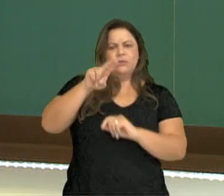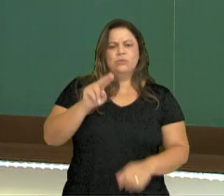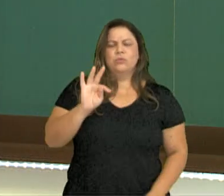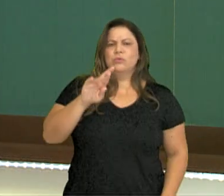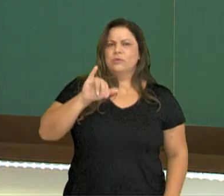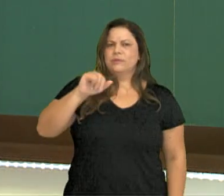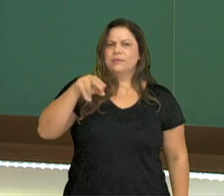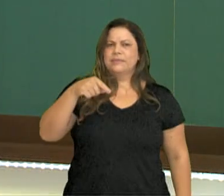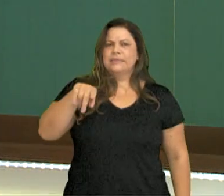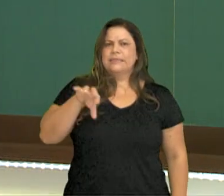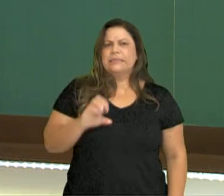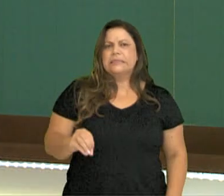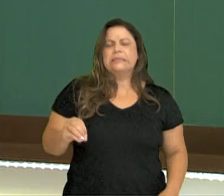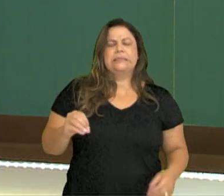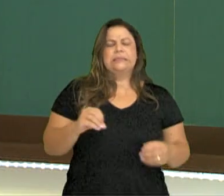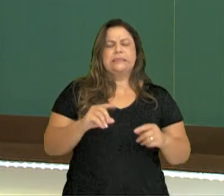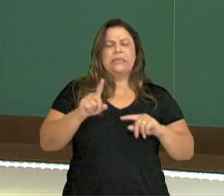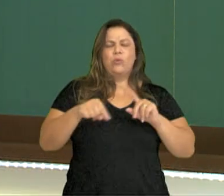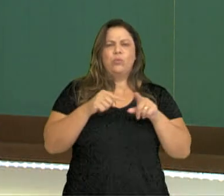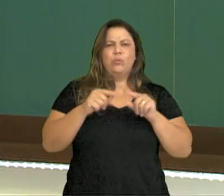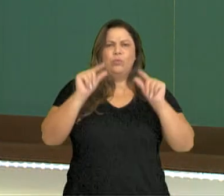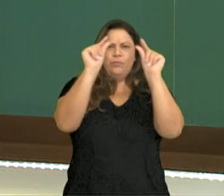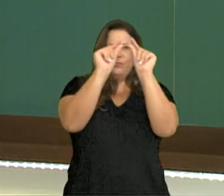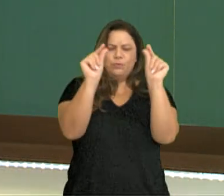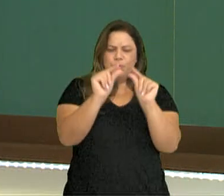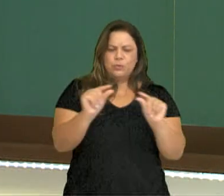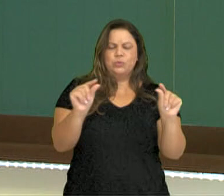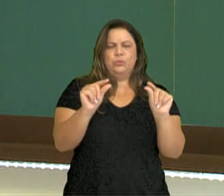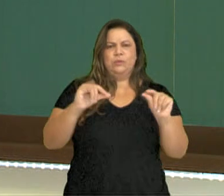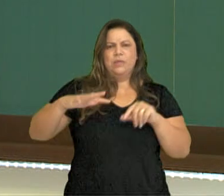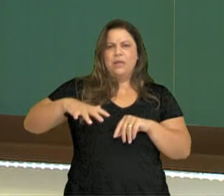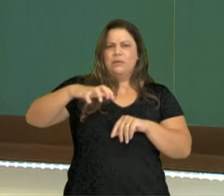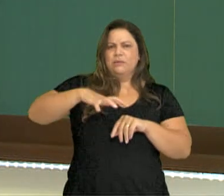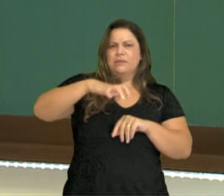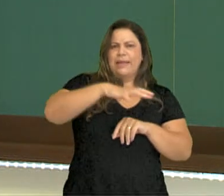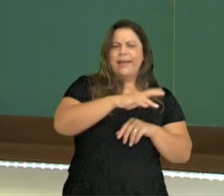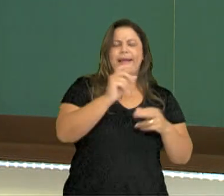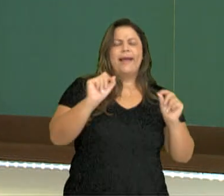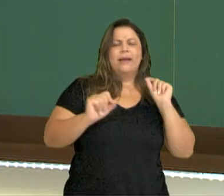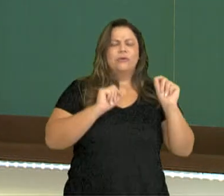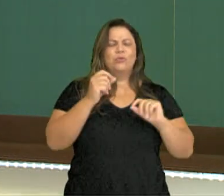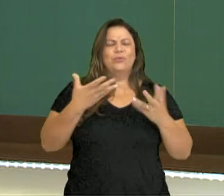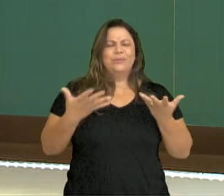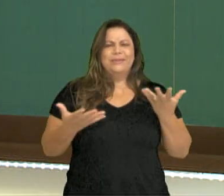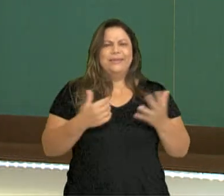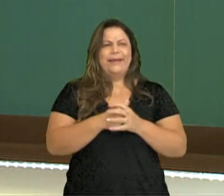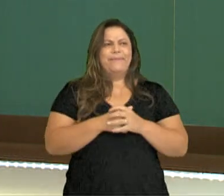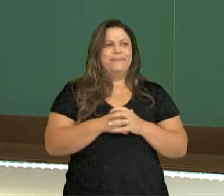dos protozoários e das algas. Então, a letra A, fotossíntese e